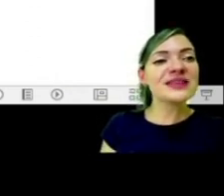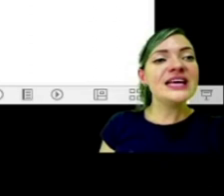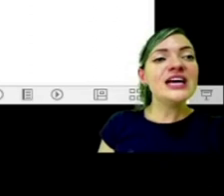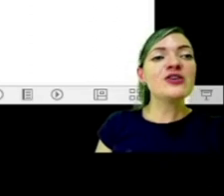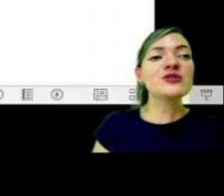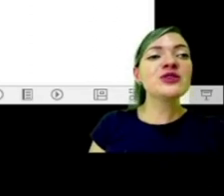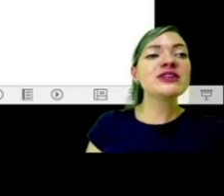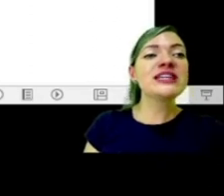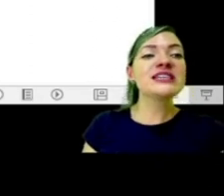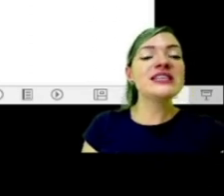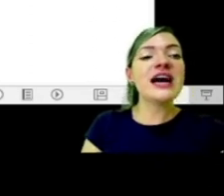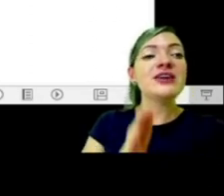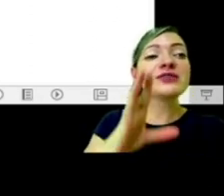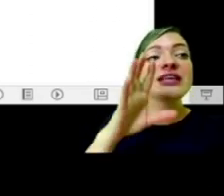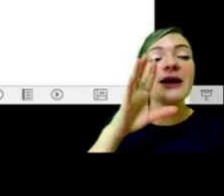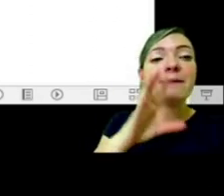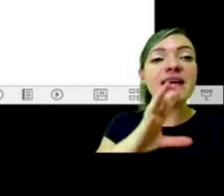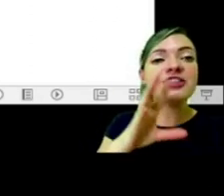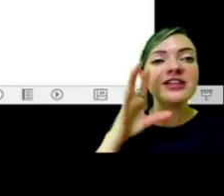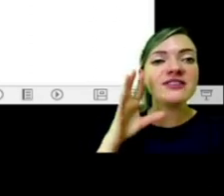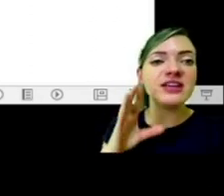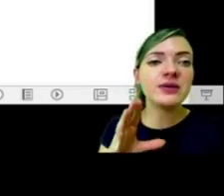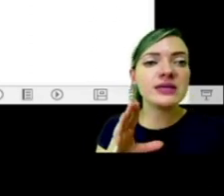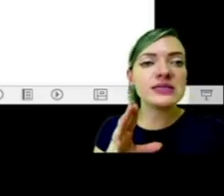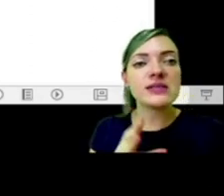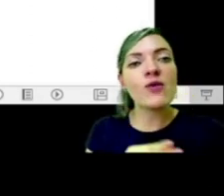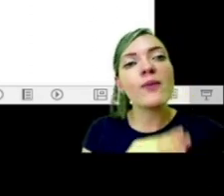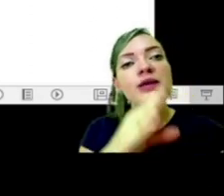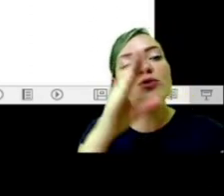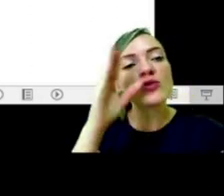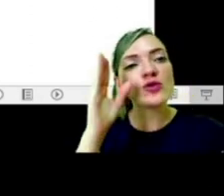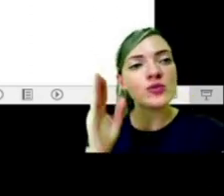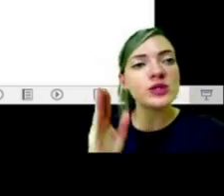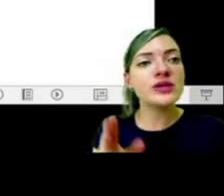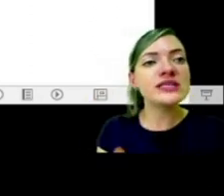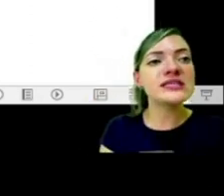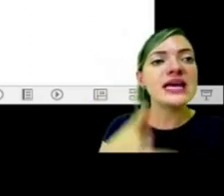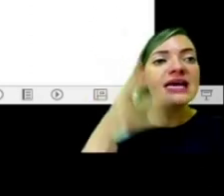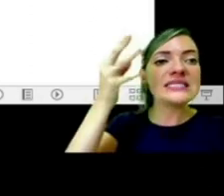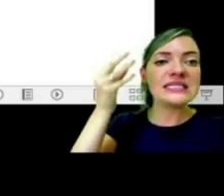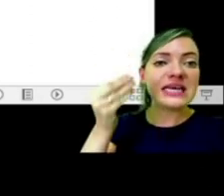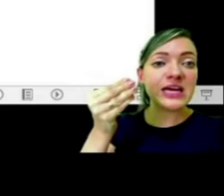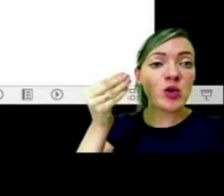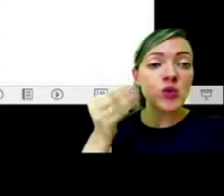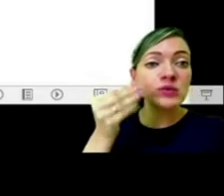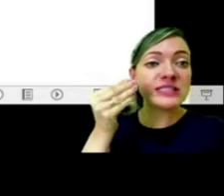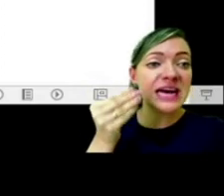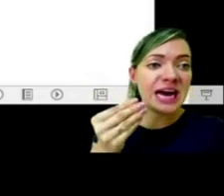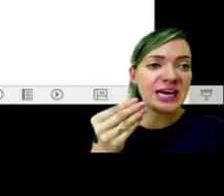secundários. Consumidor terciário, serpente e gavião. Eles estão comendo os consumidores